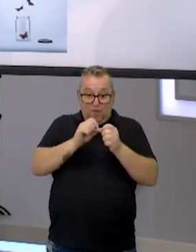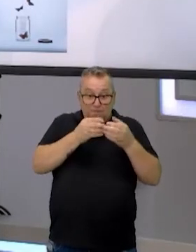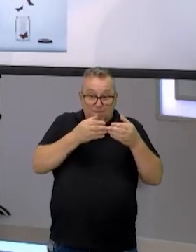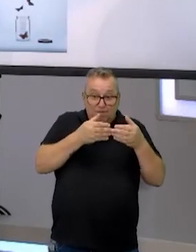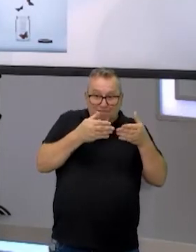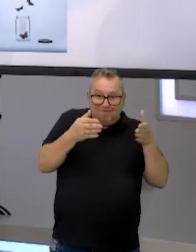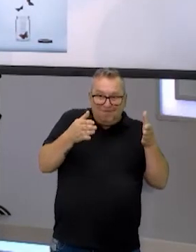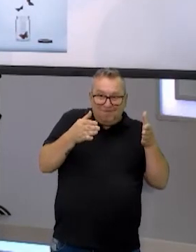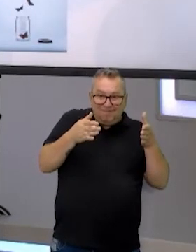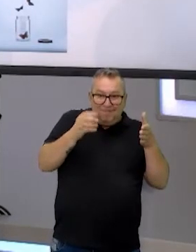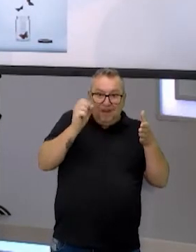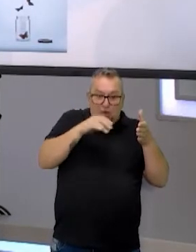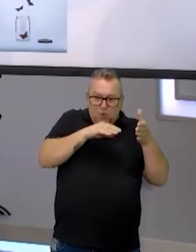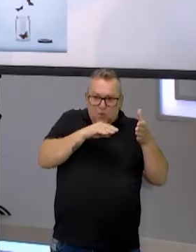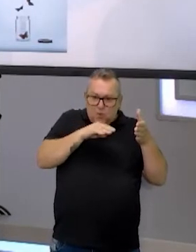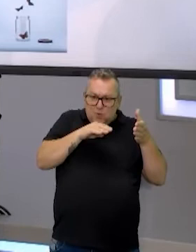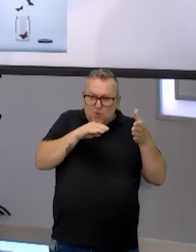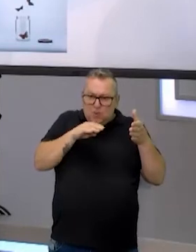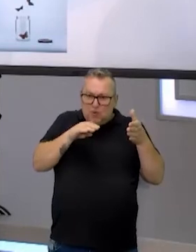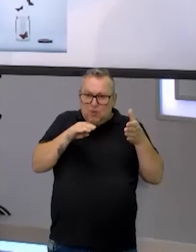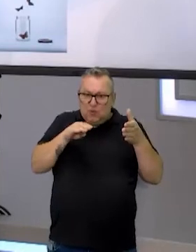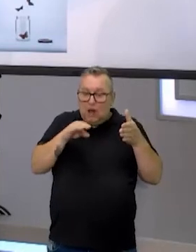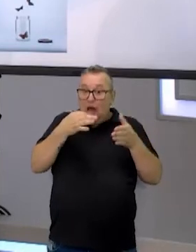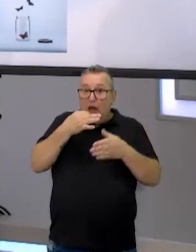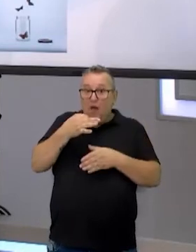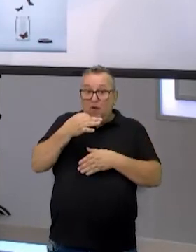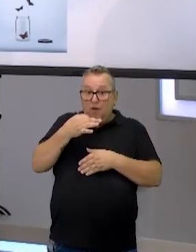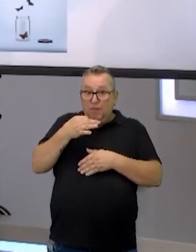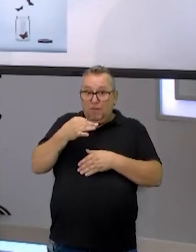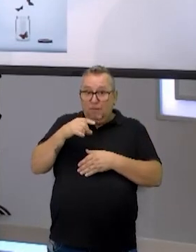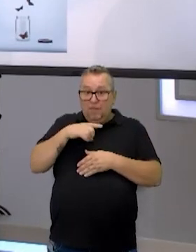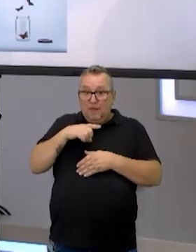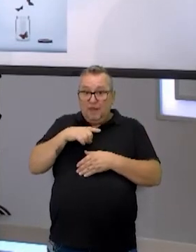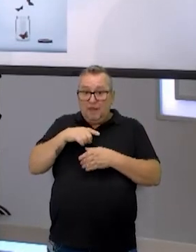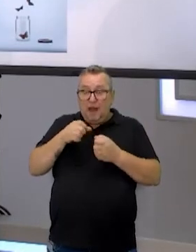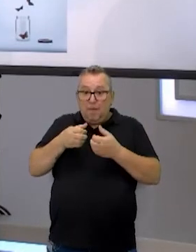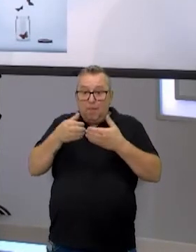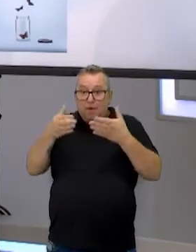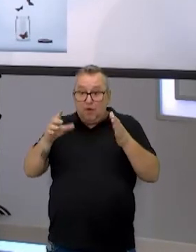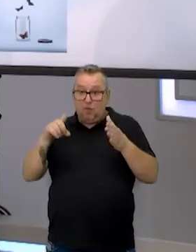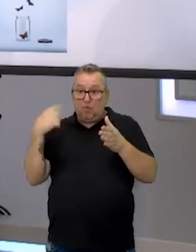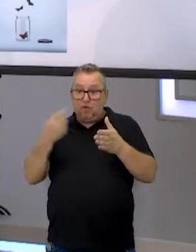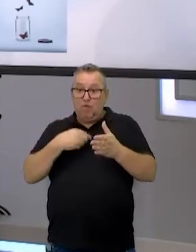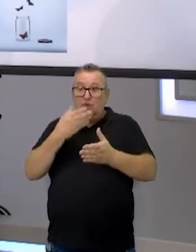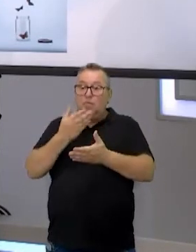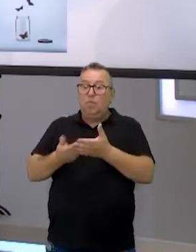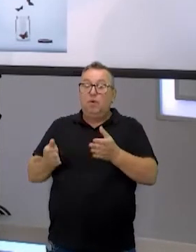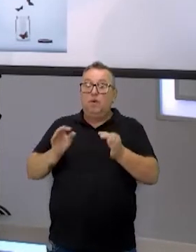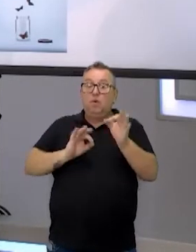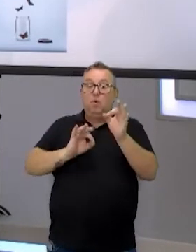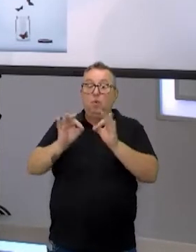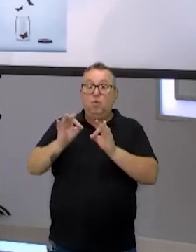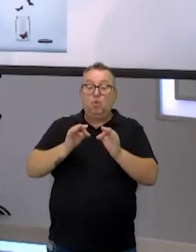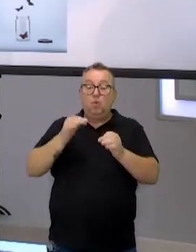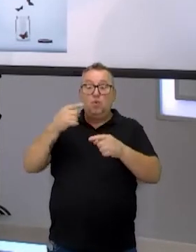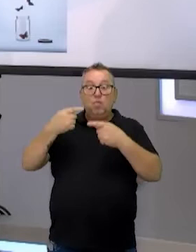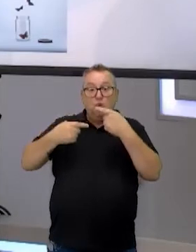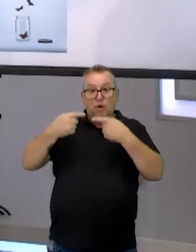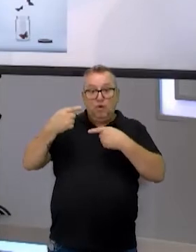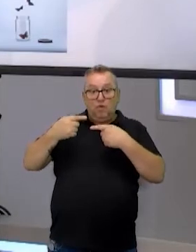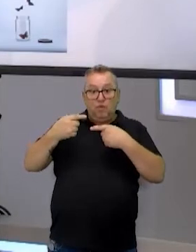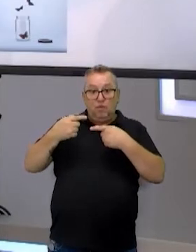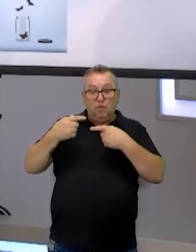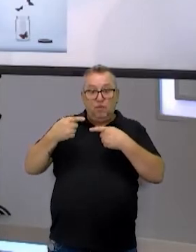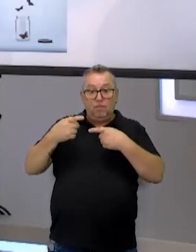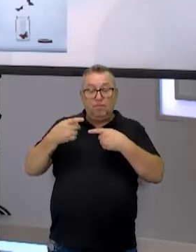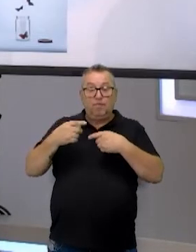abertura, se ele acha que essa abertura está abrindo margem para ele perder o controle político